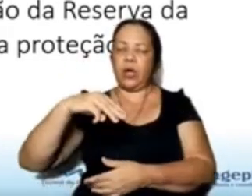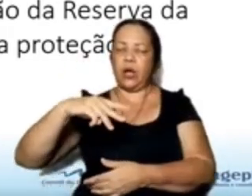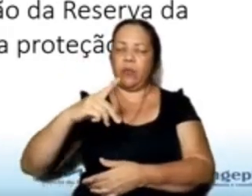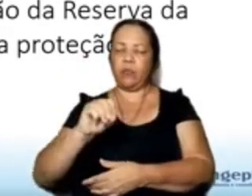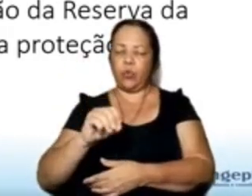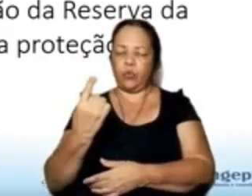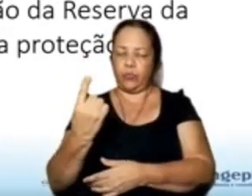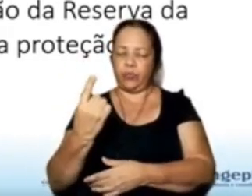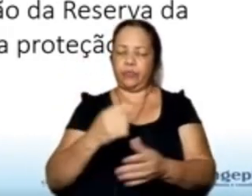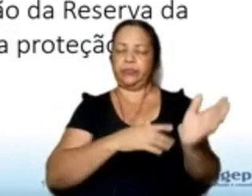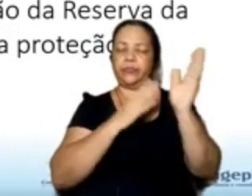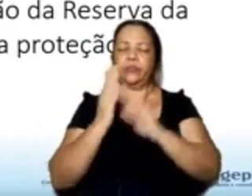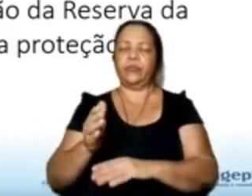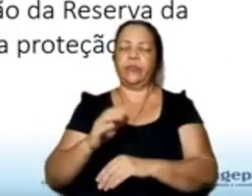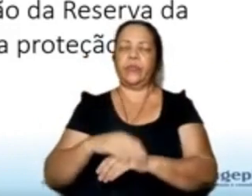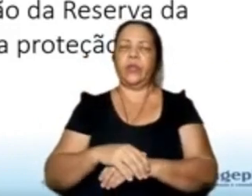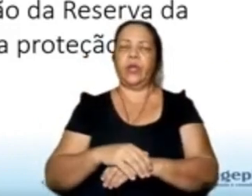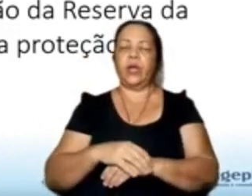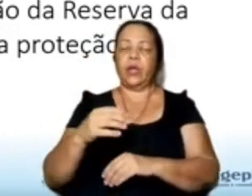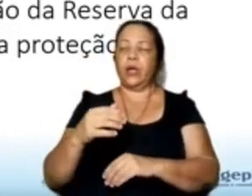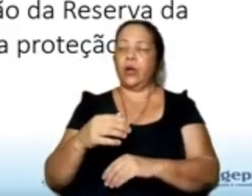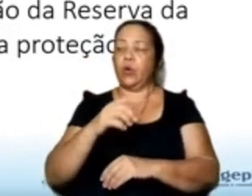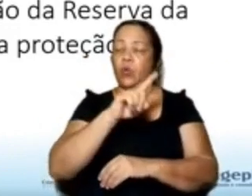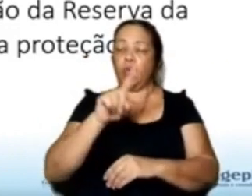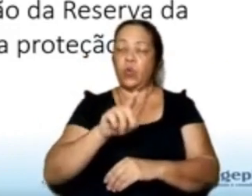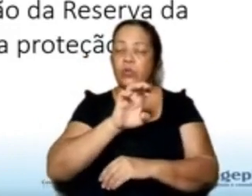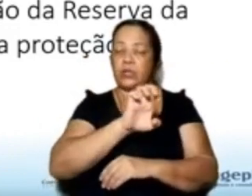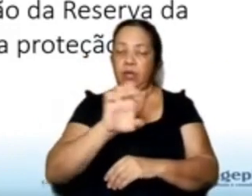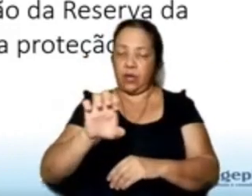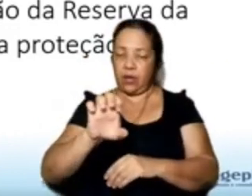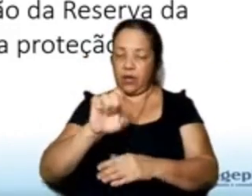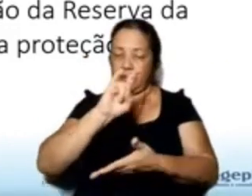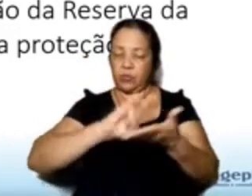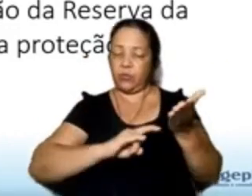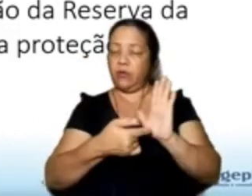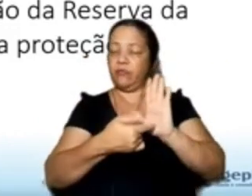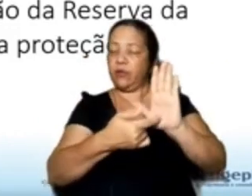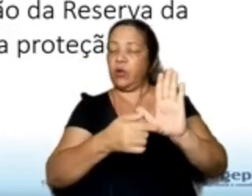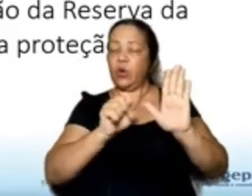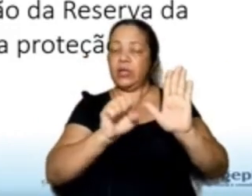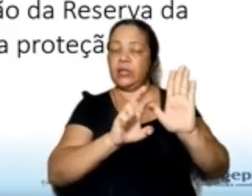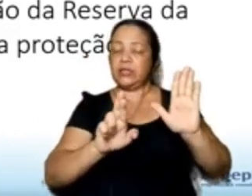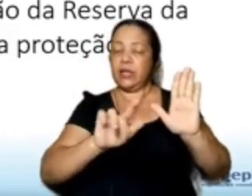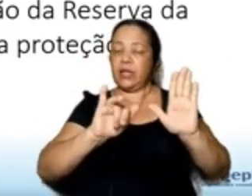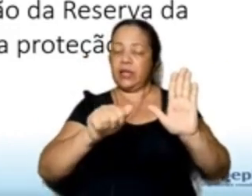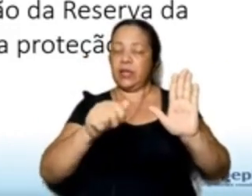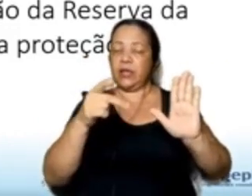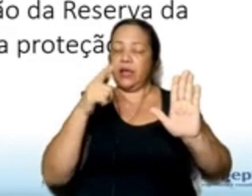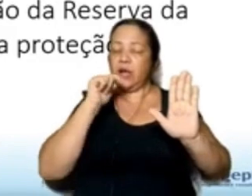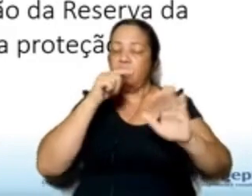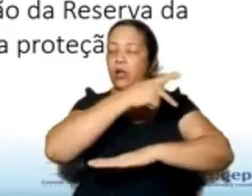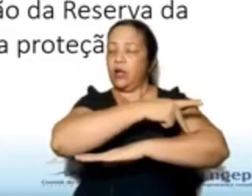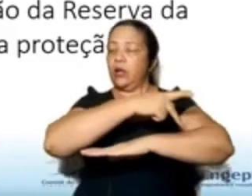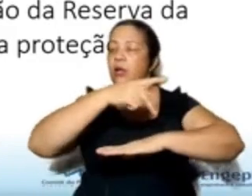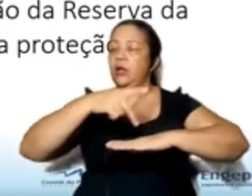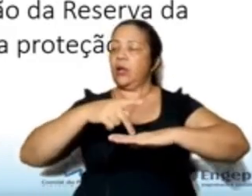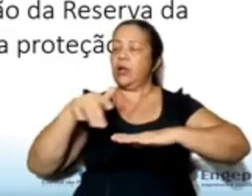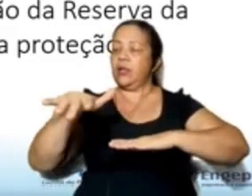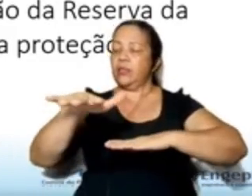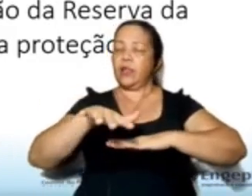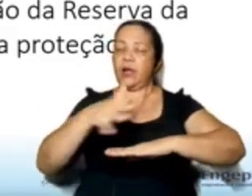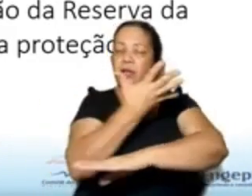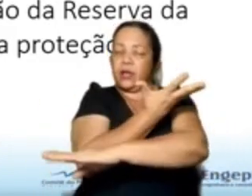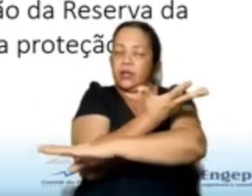Além disso, segundo o ZEE colocou a Serrinha no Paranoá na zona tampão da Reserva da Biosfera do Cerrado, fase